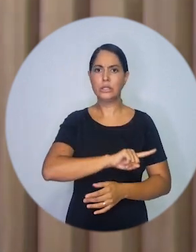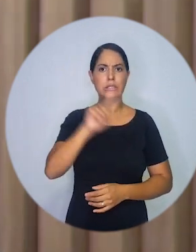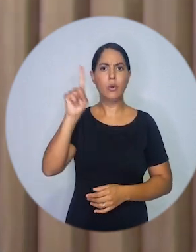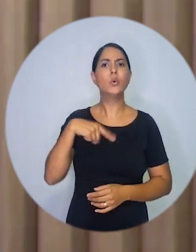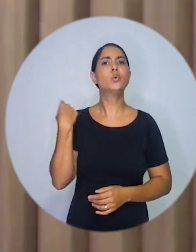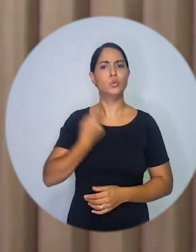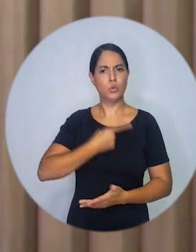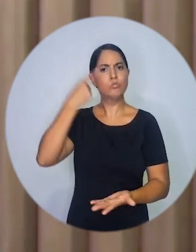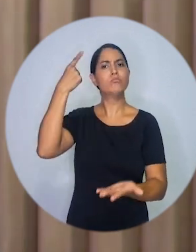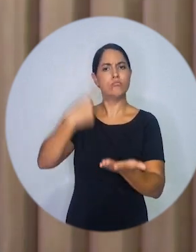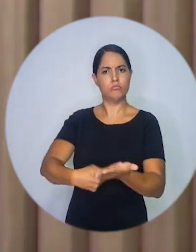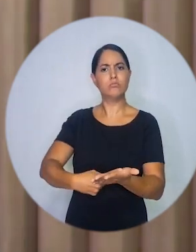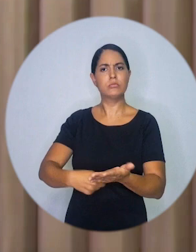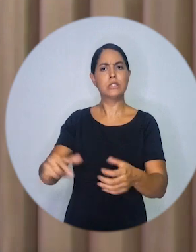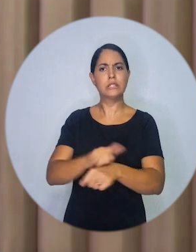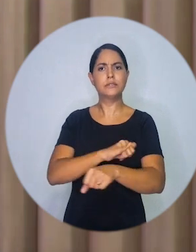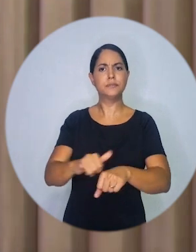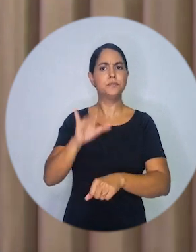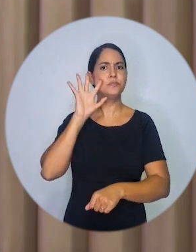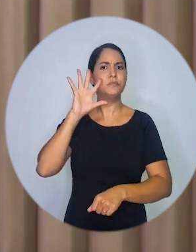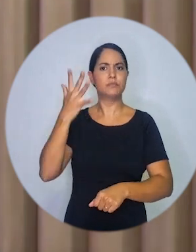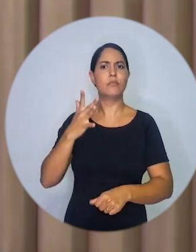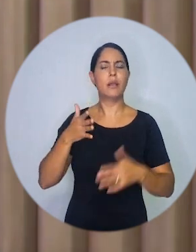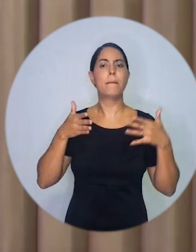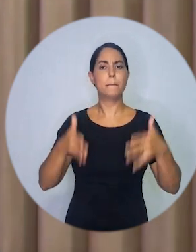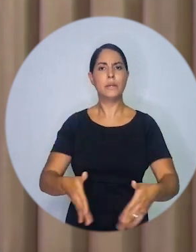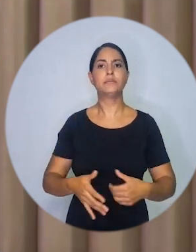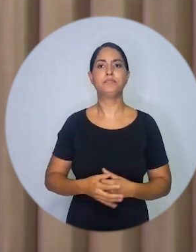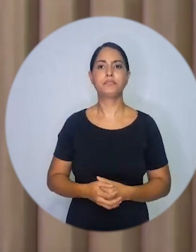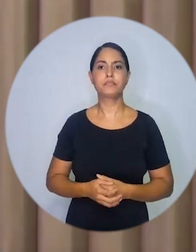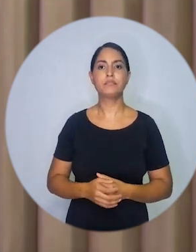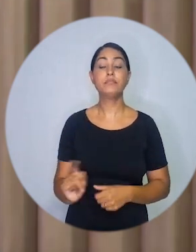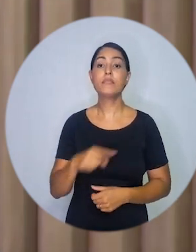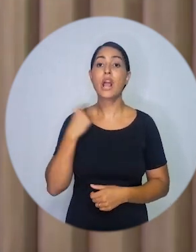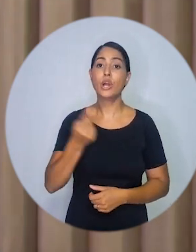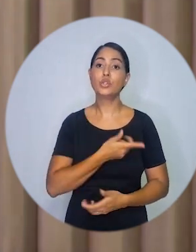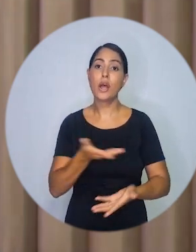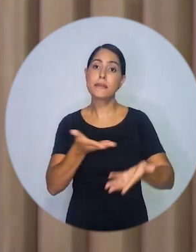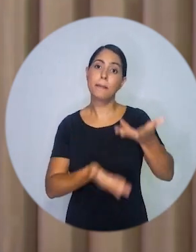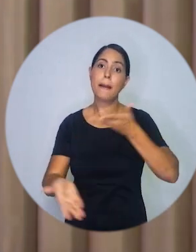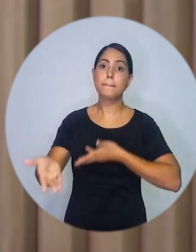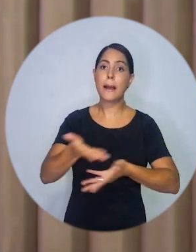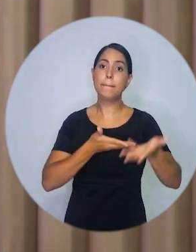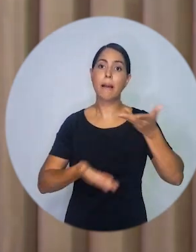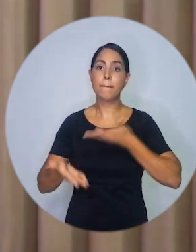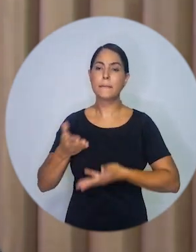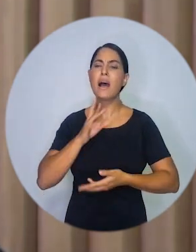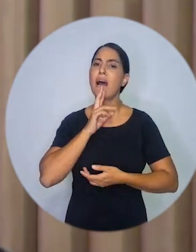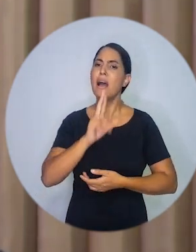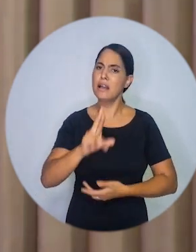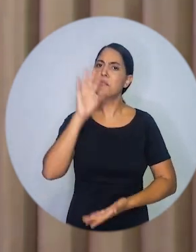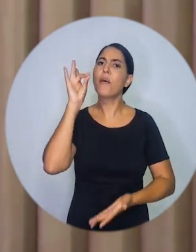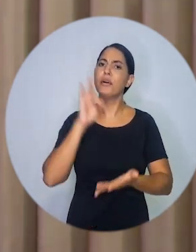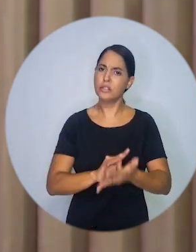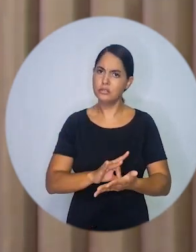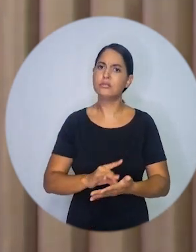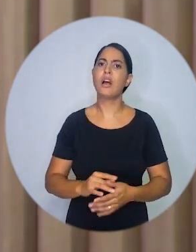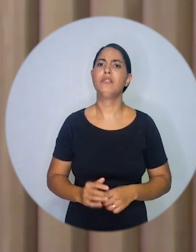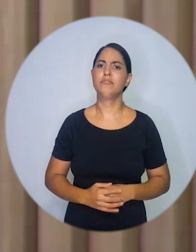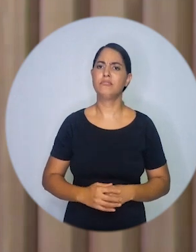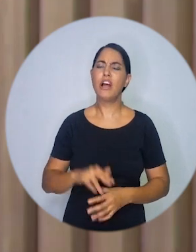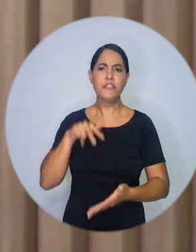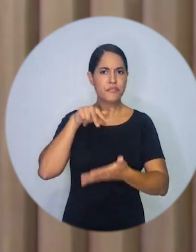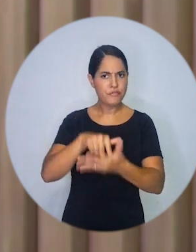mas estamos integralmente comprometidos a ser parte da solução. Nossa disposição para colaborar na construção de respostas efetivas